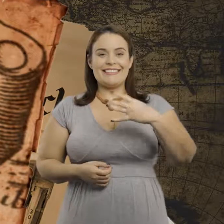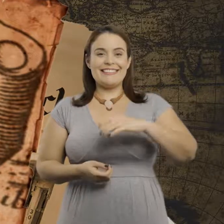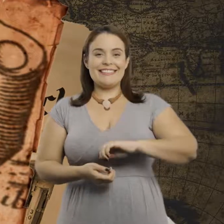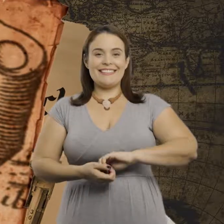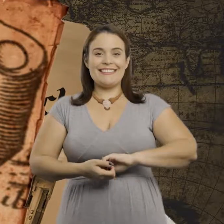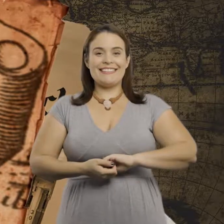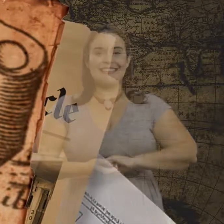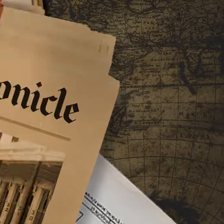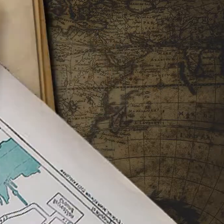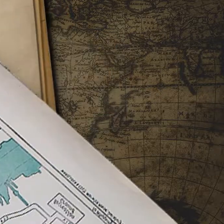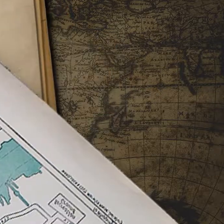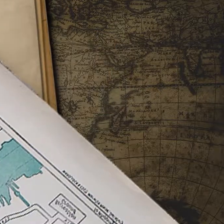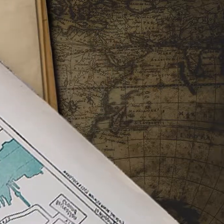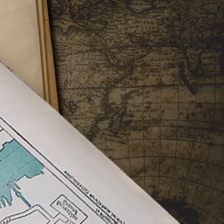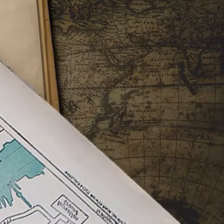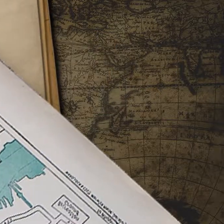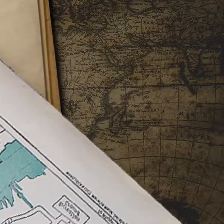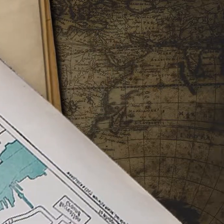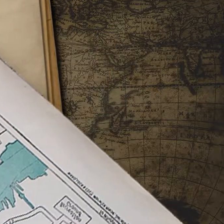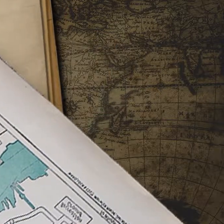Capítulo 14.